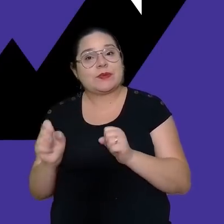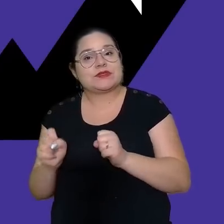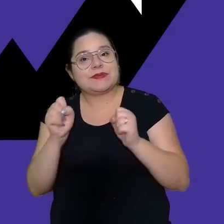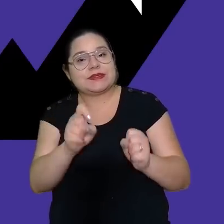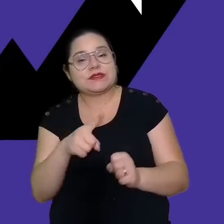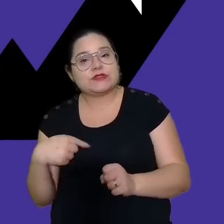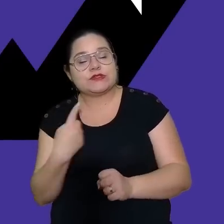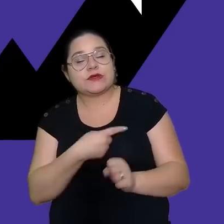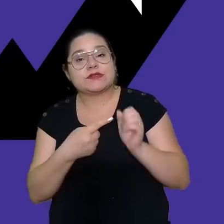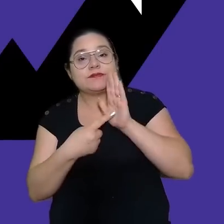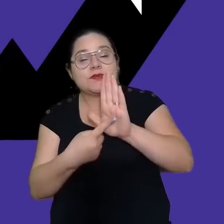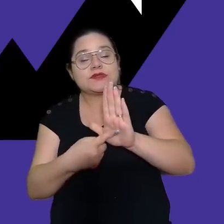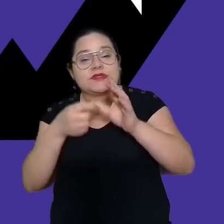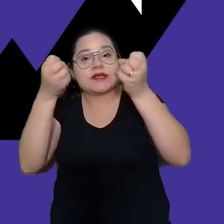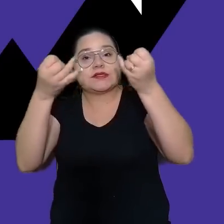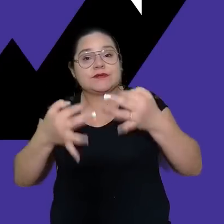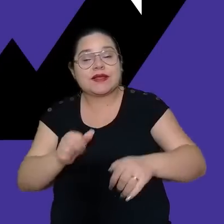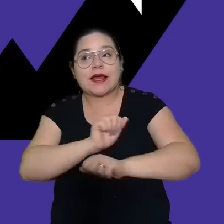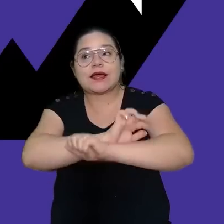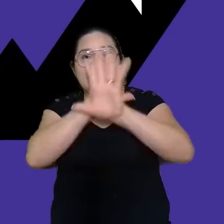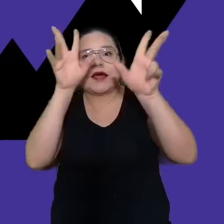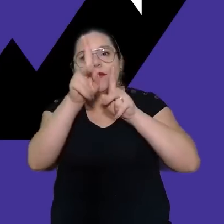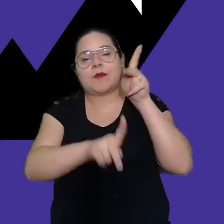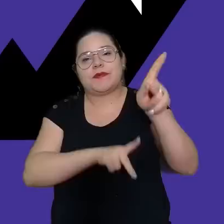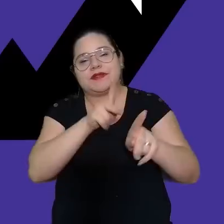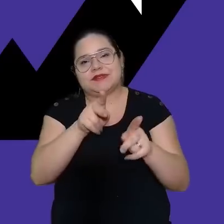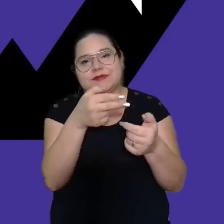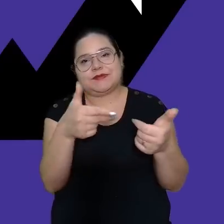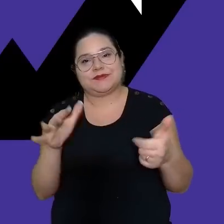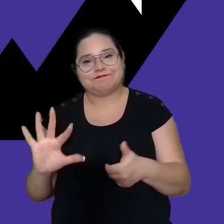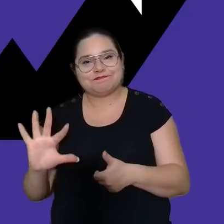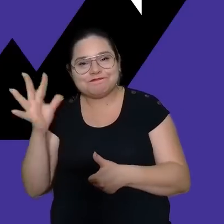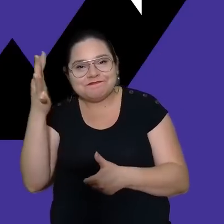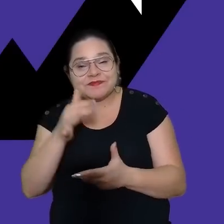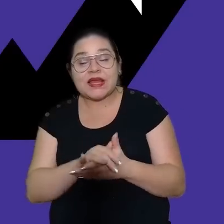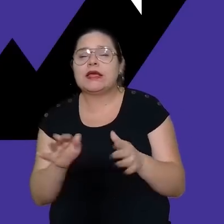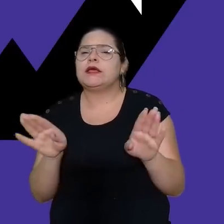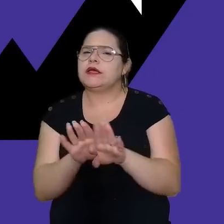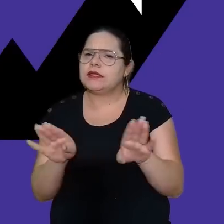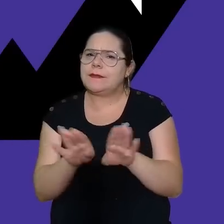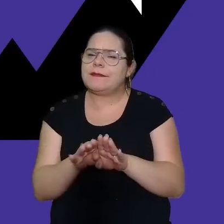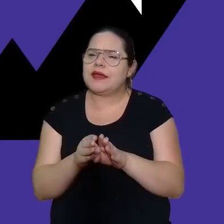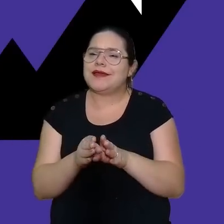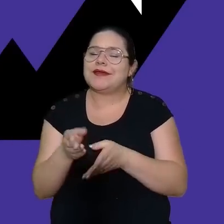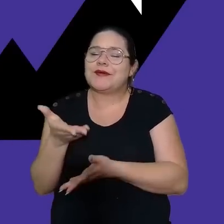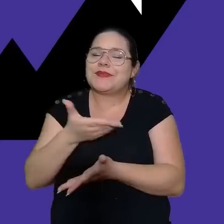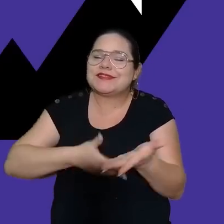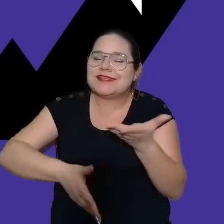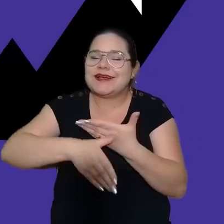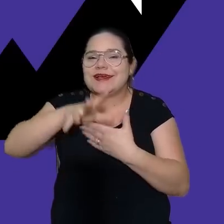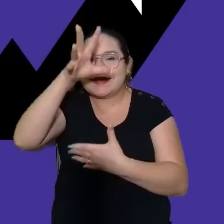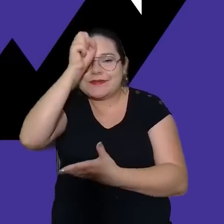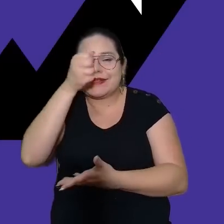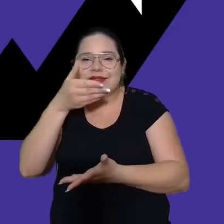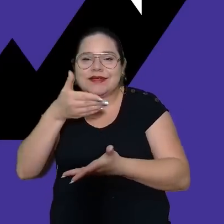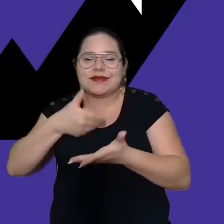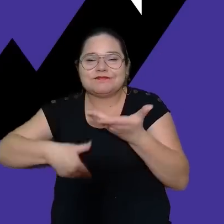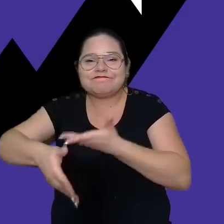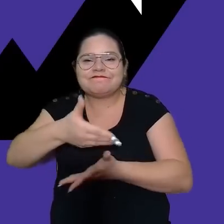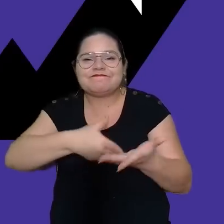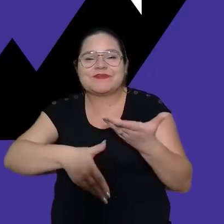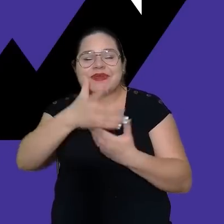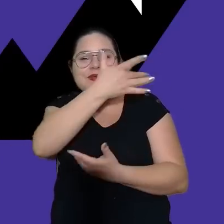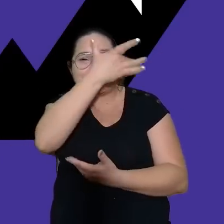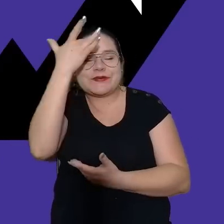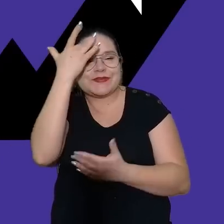para a população, né? E também, ao mesmo tempo, compartilhar, né, essas informações que a gente tem com pessoas desse gabarito.